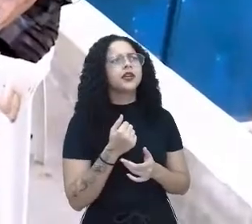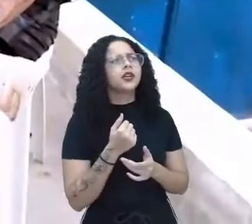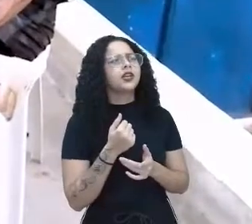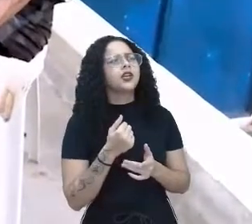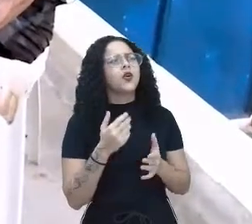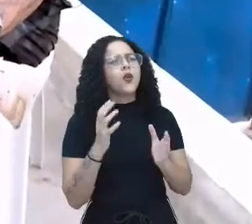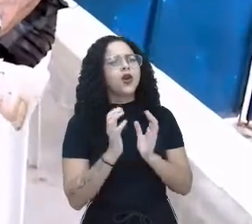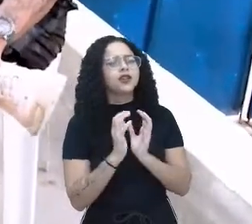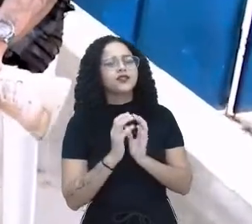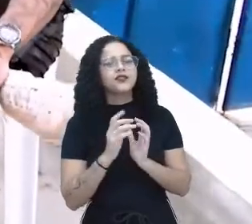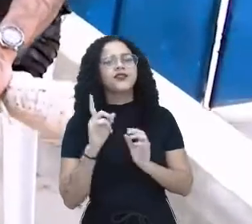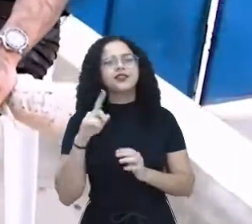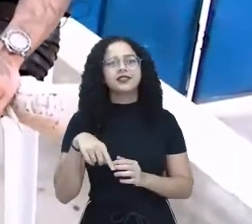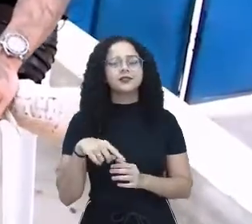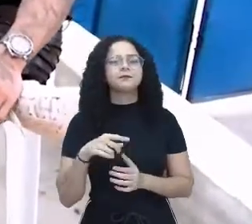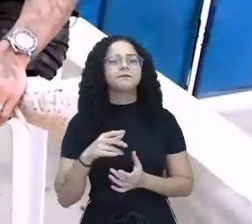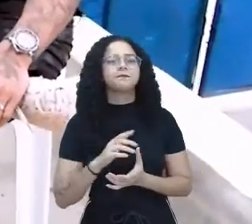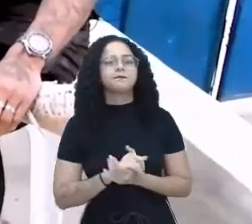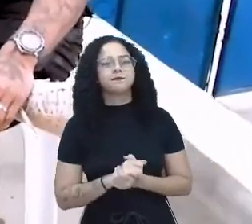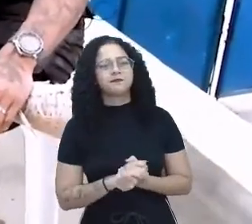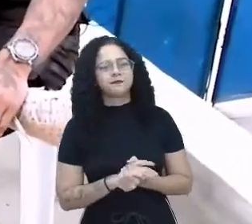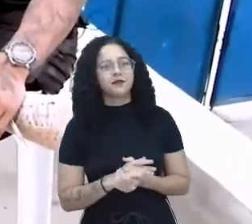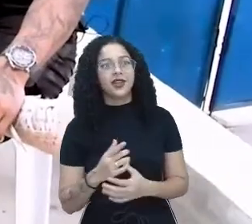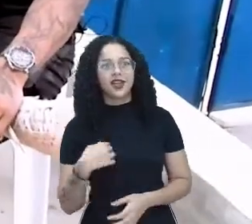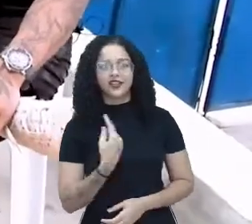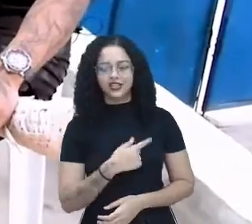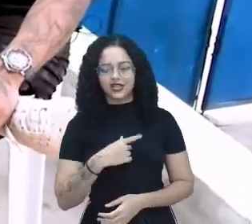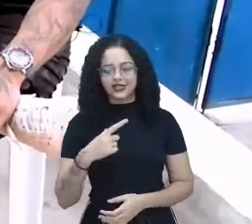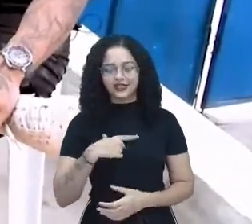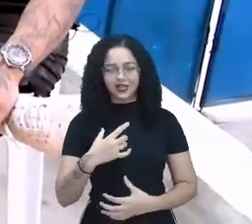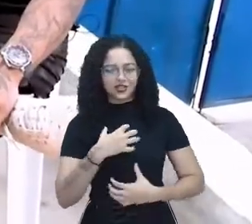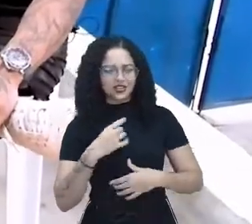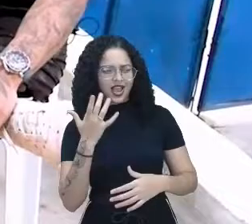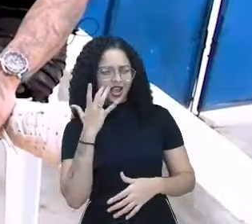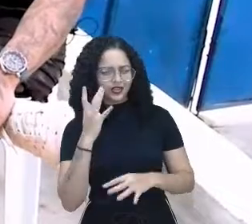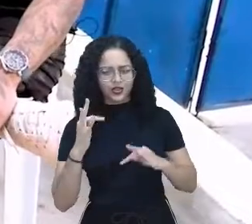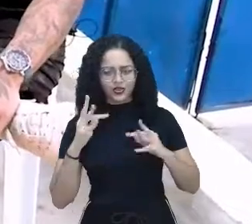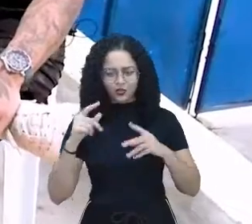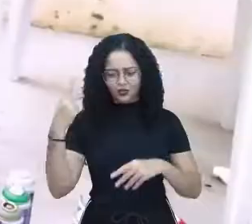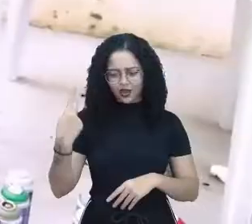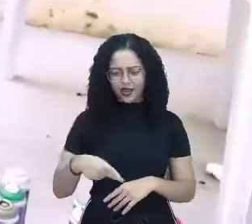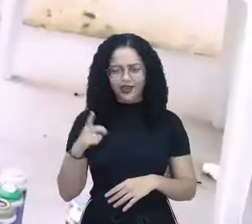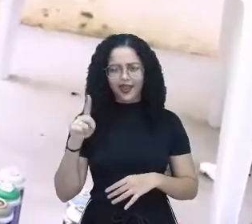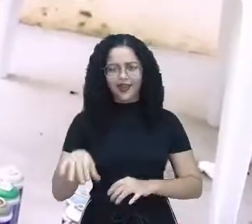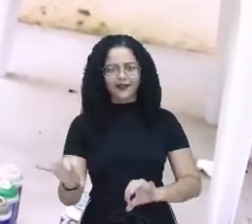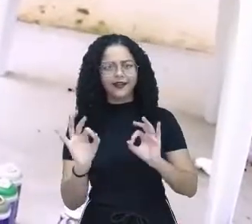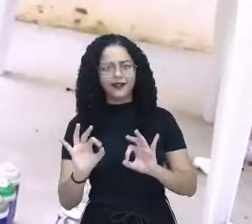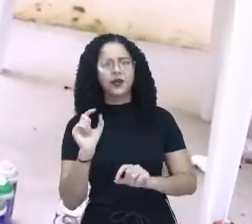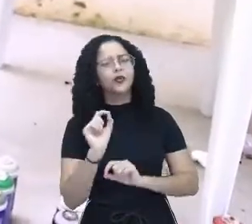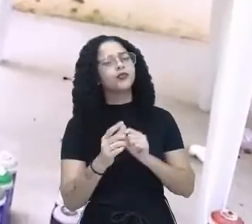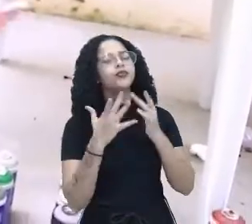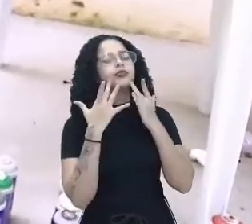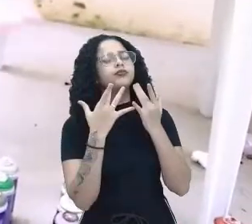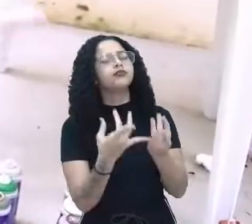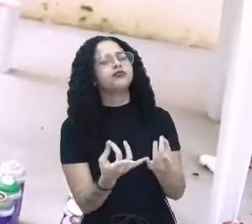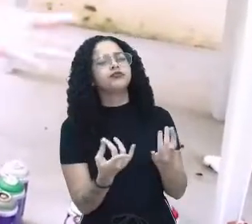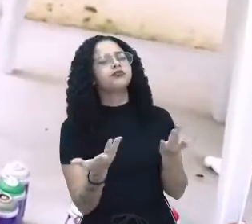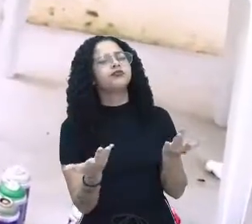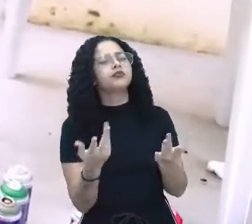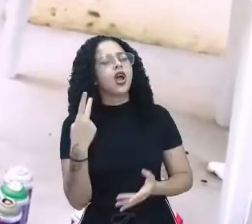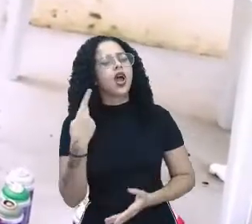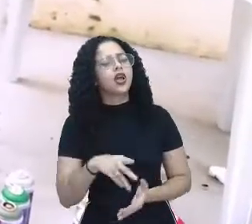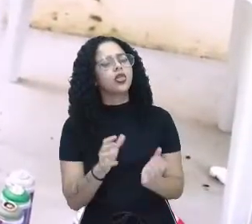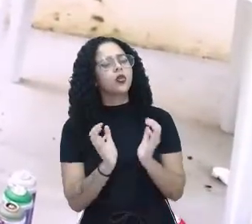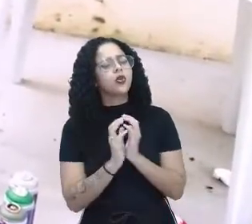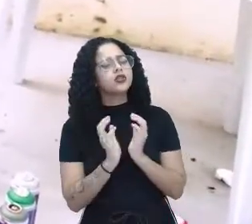Demais. Então, Sei demais. a gente tem essa mania de achar que tudo aqui é muito incrível, né? O que é que te chamou mais atenção aqui